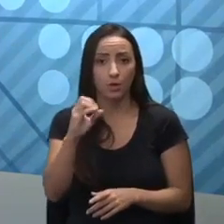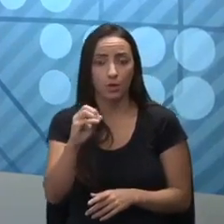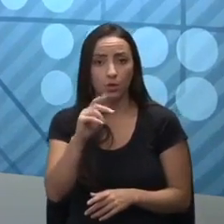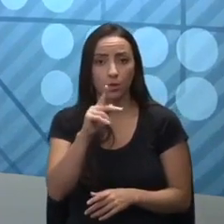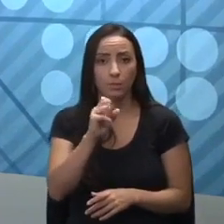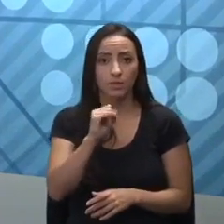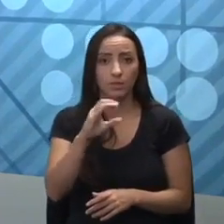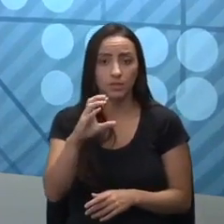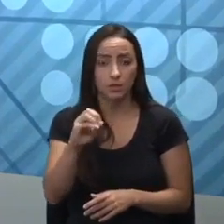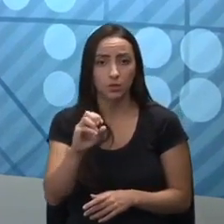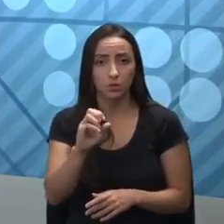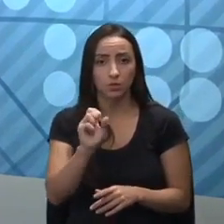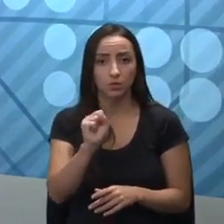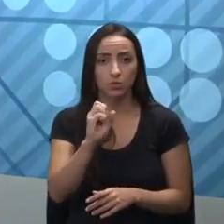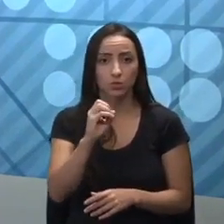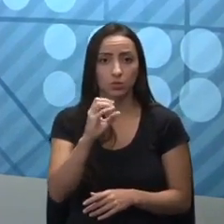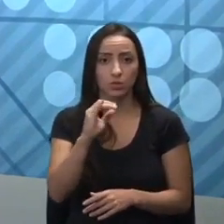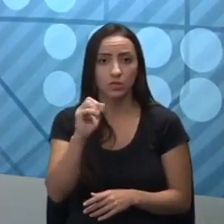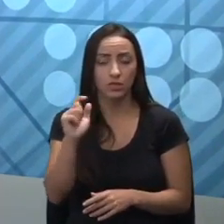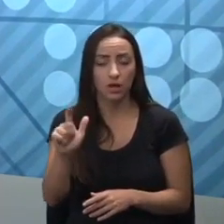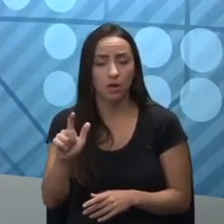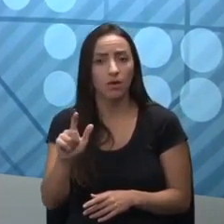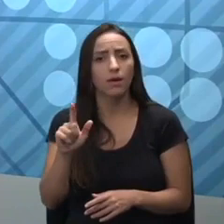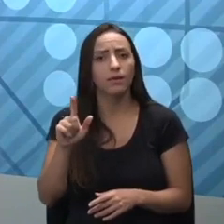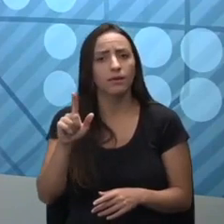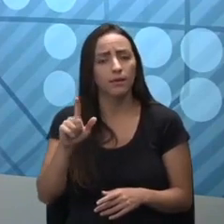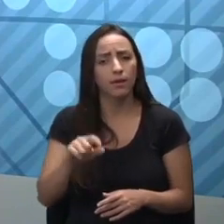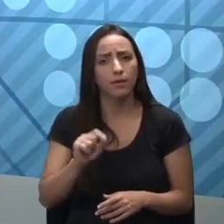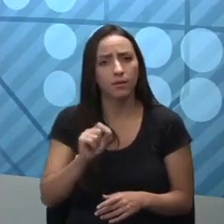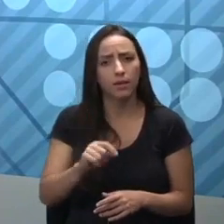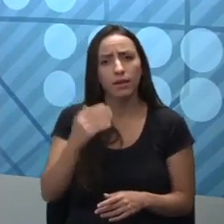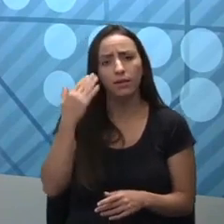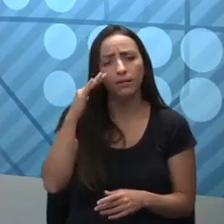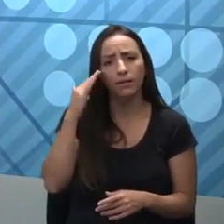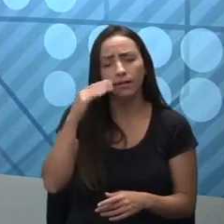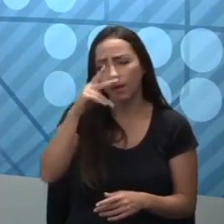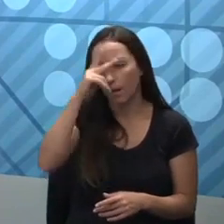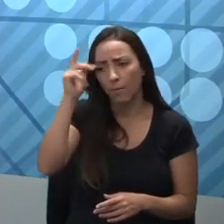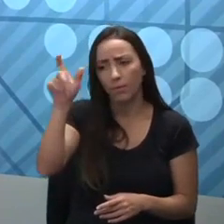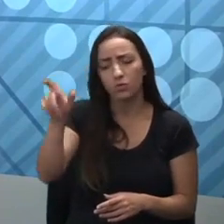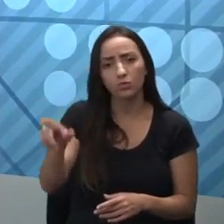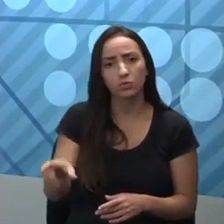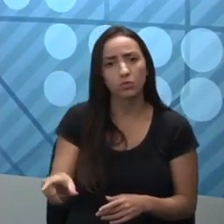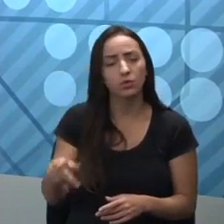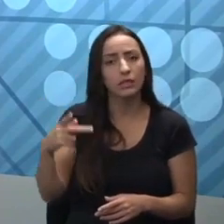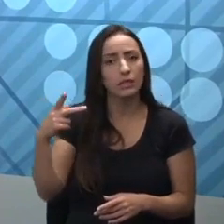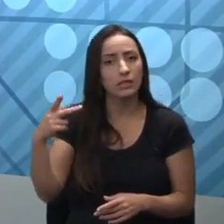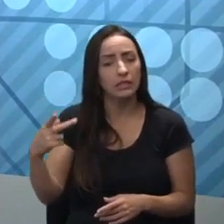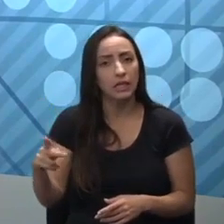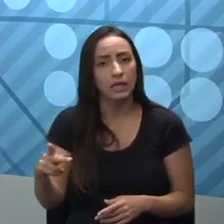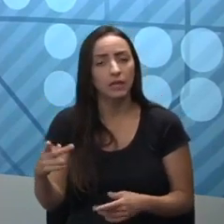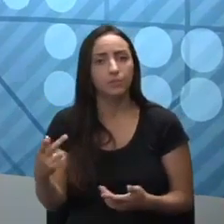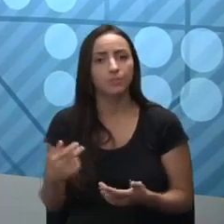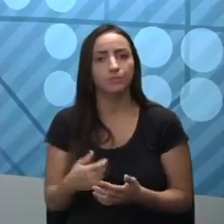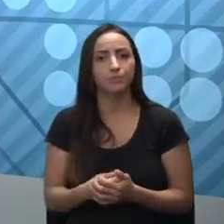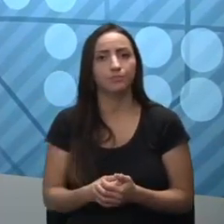outras teleaulas como sendo aquele modelo que compreende o ser humano de acordo aí